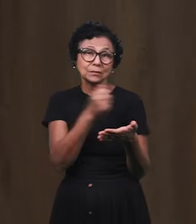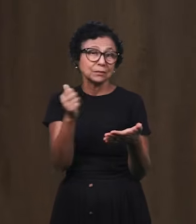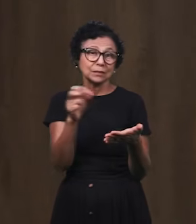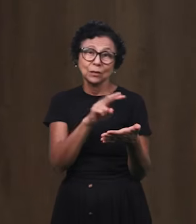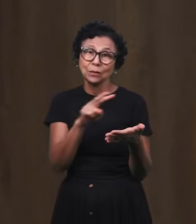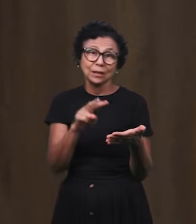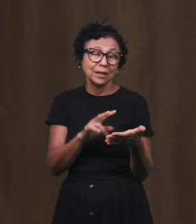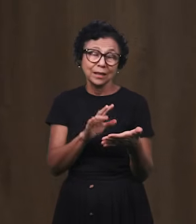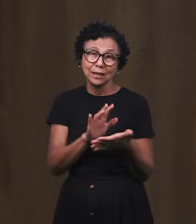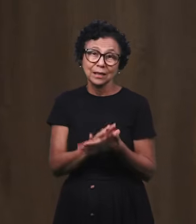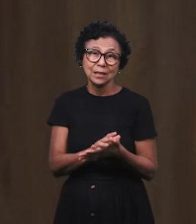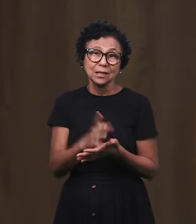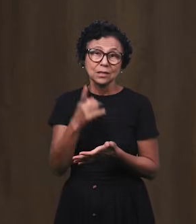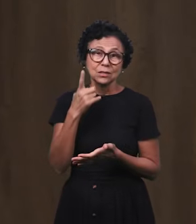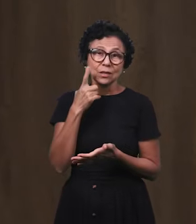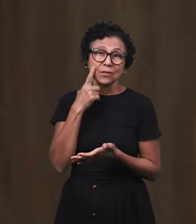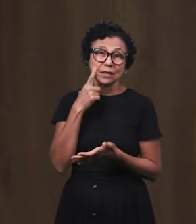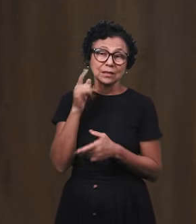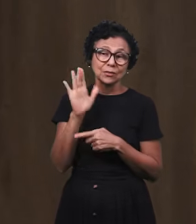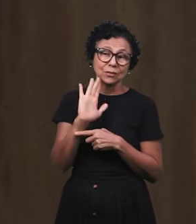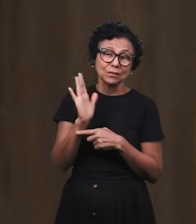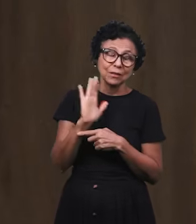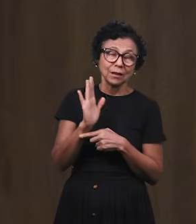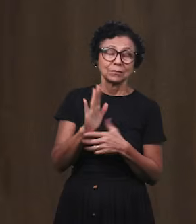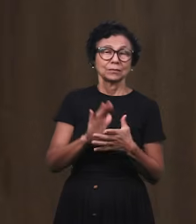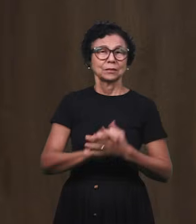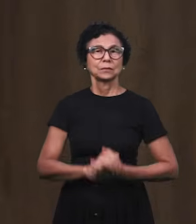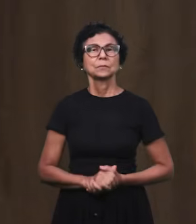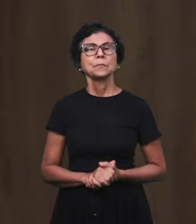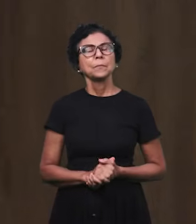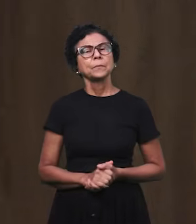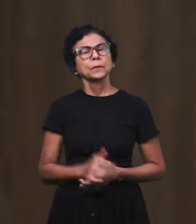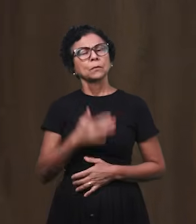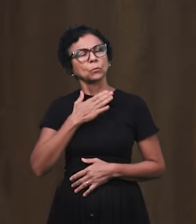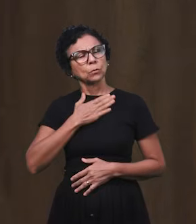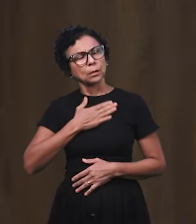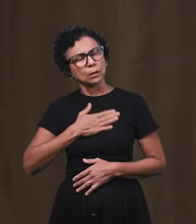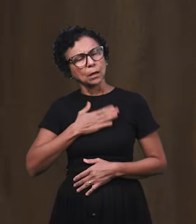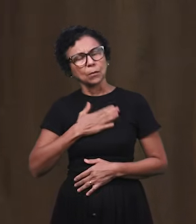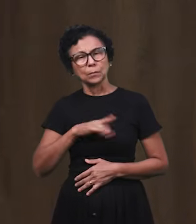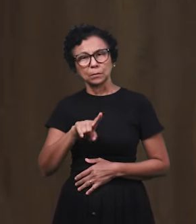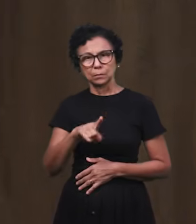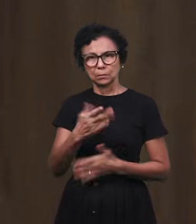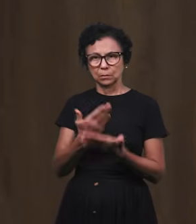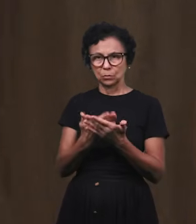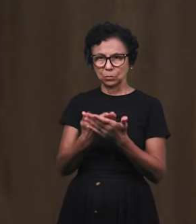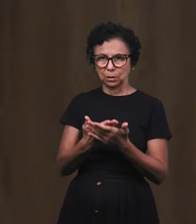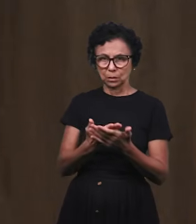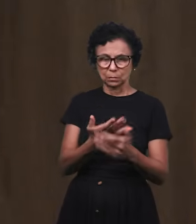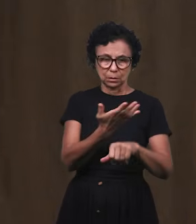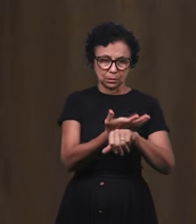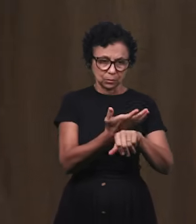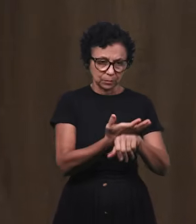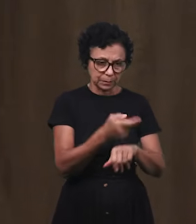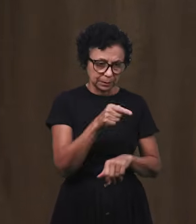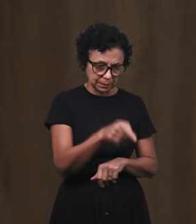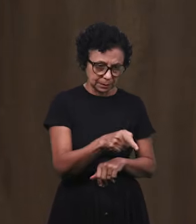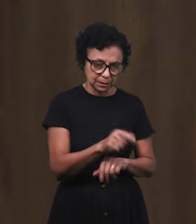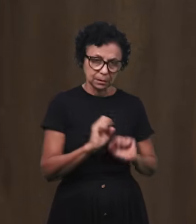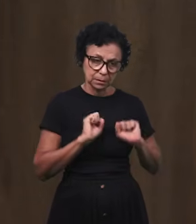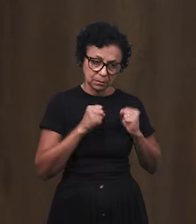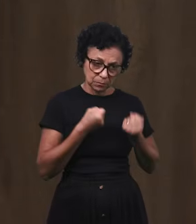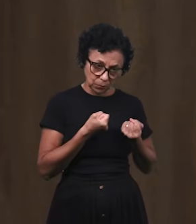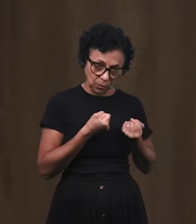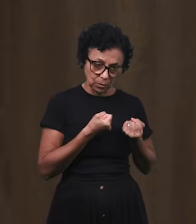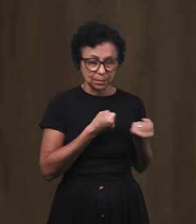faz com tranquilidade. Tá estudando aquela matéria? Se dedica para aquela matéria. Por quê? Quando chegar no final da faculdade, isso não significa que você vai estar preparado, tá